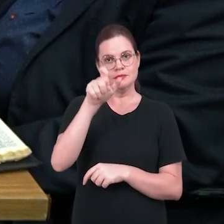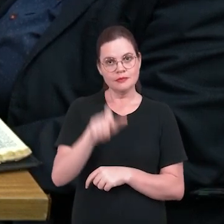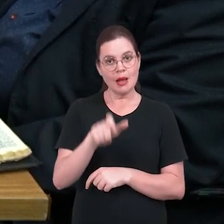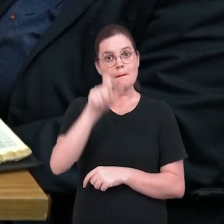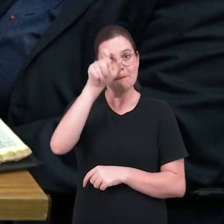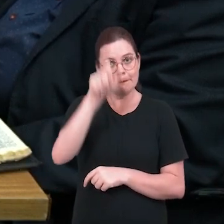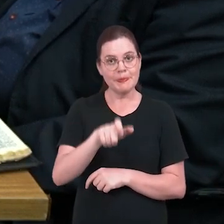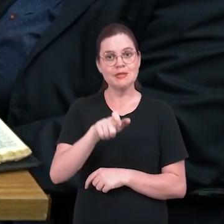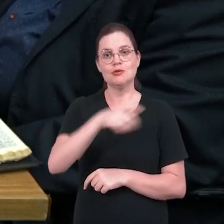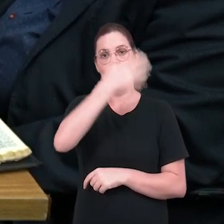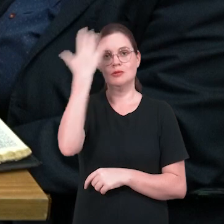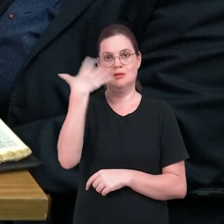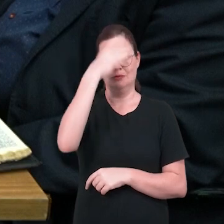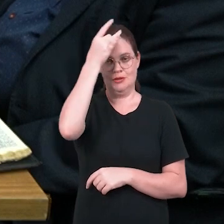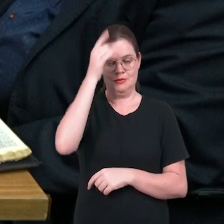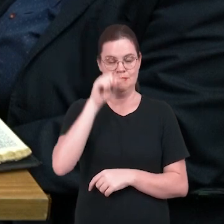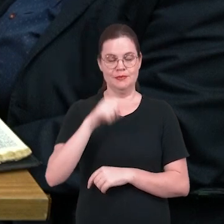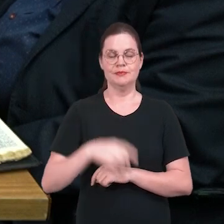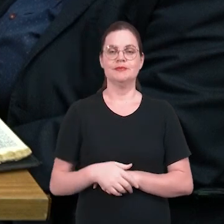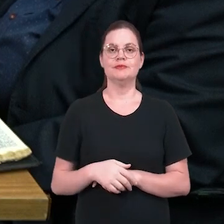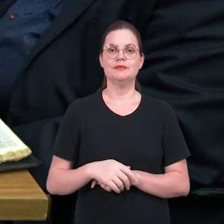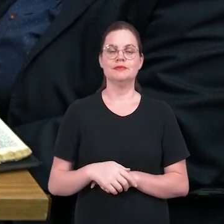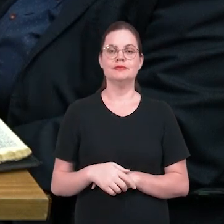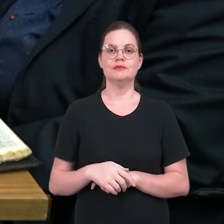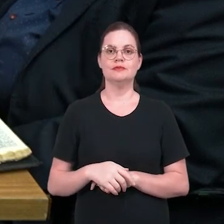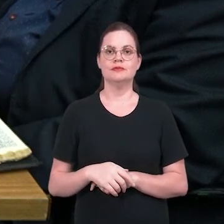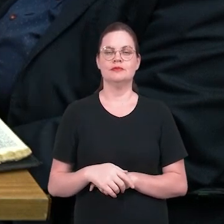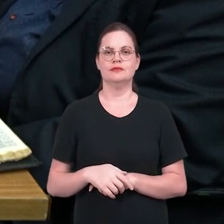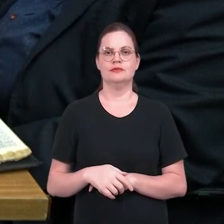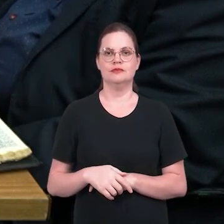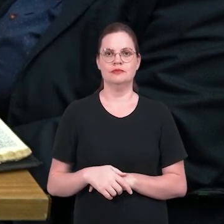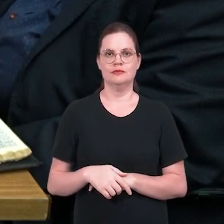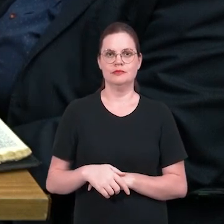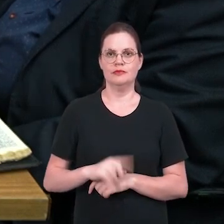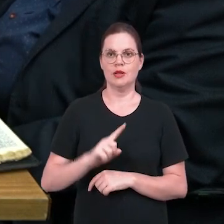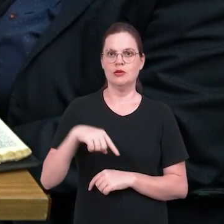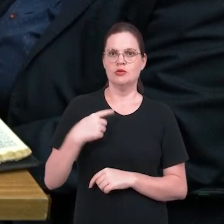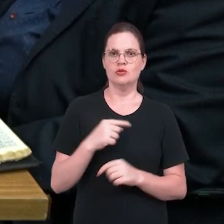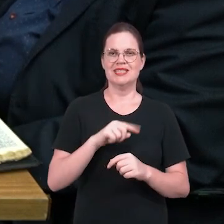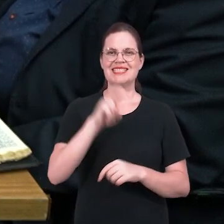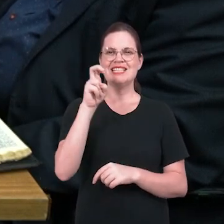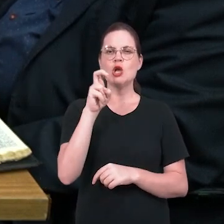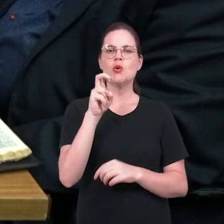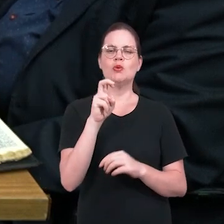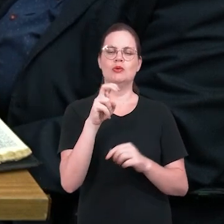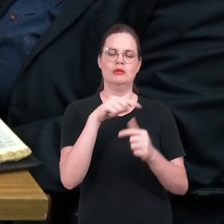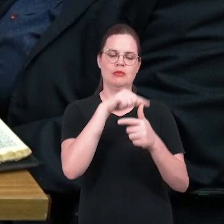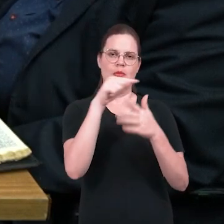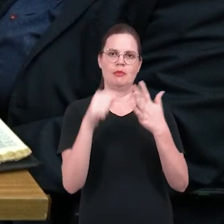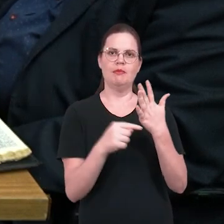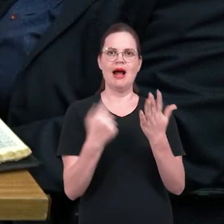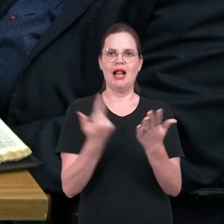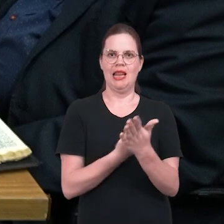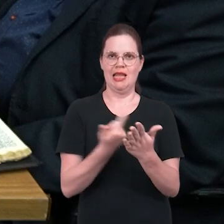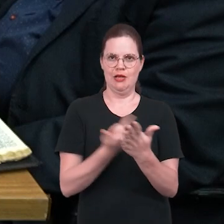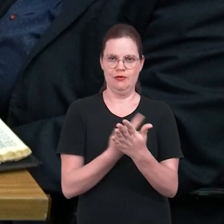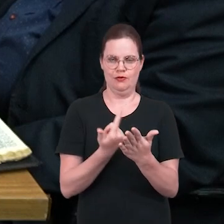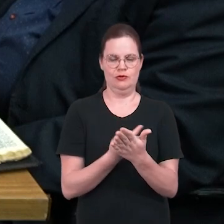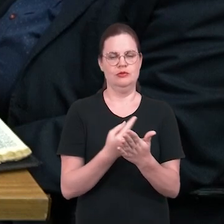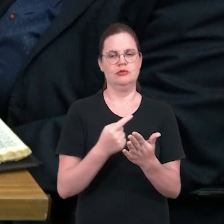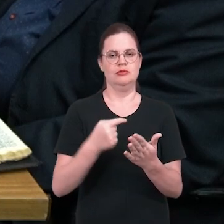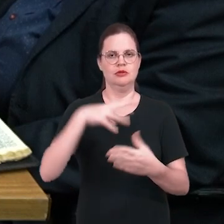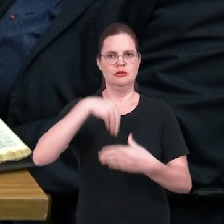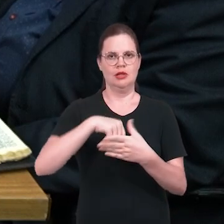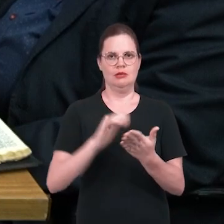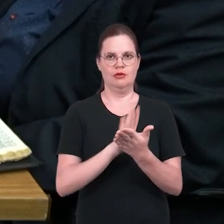Santo. Então, nós já vimos no Pentateuco alguma coisa, né? Não dá para se aprofundar